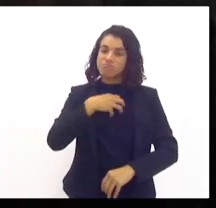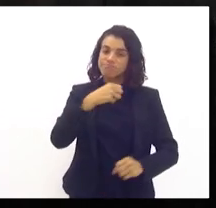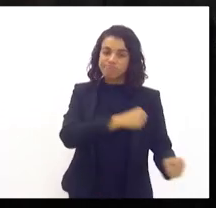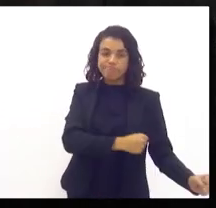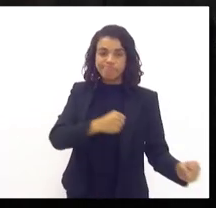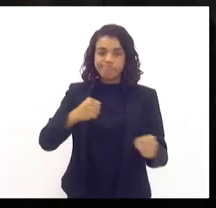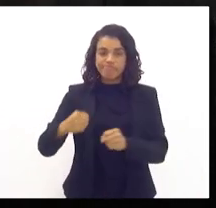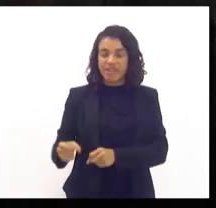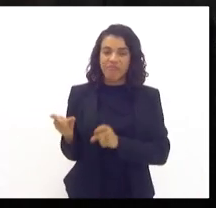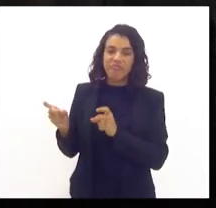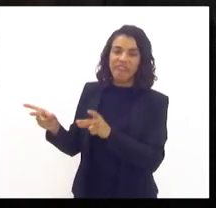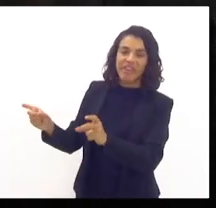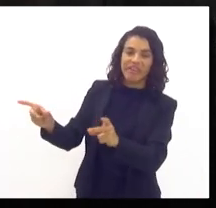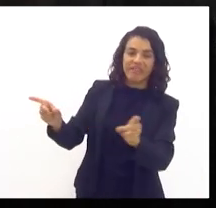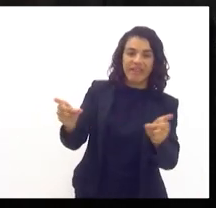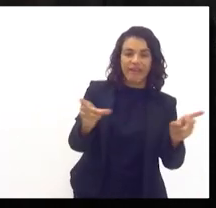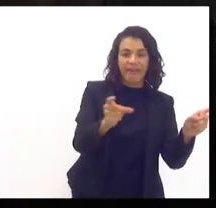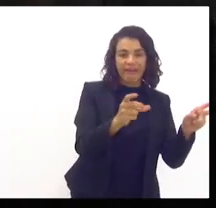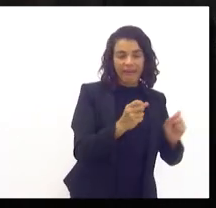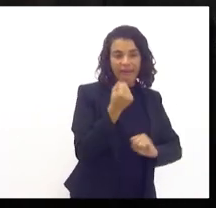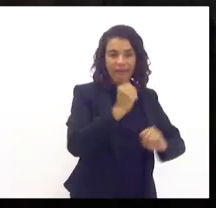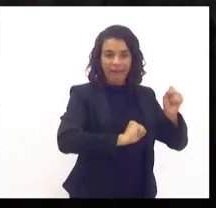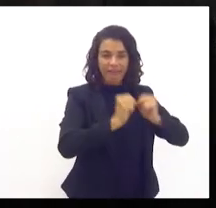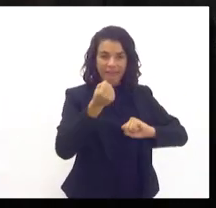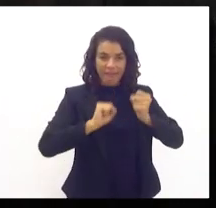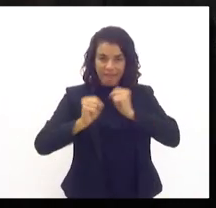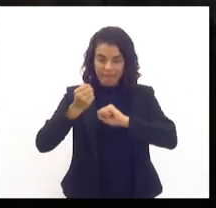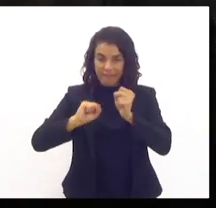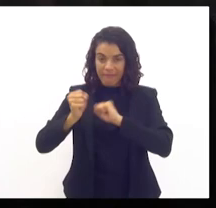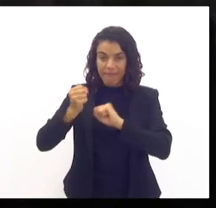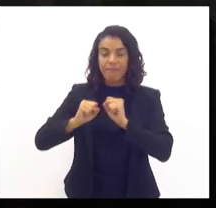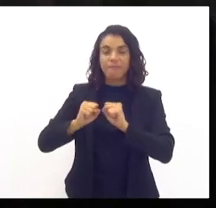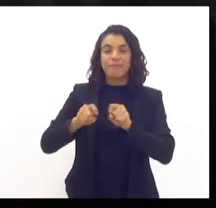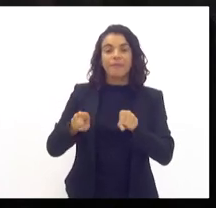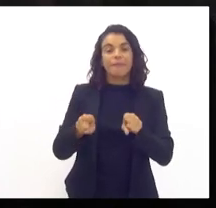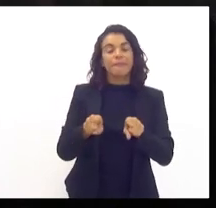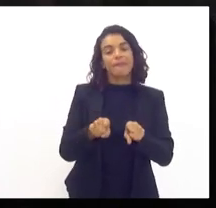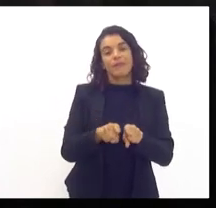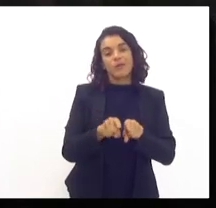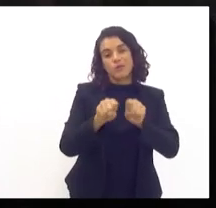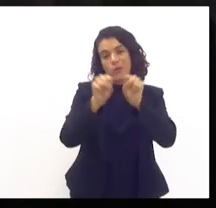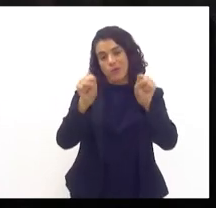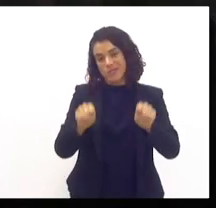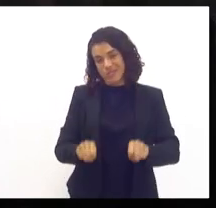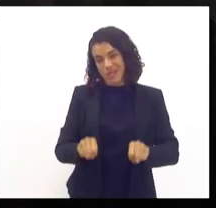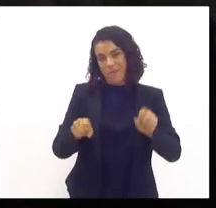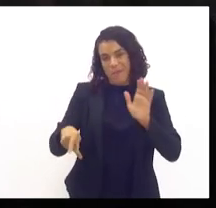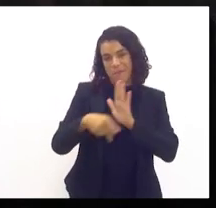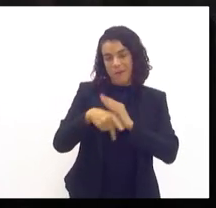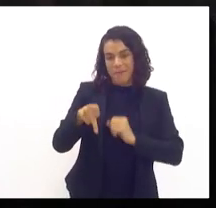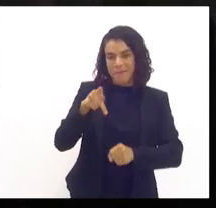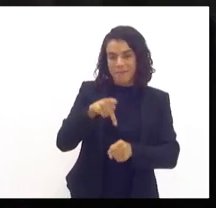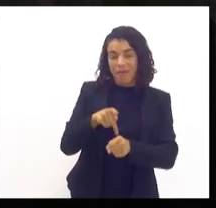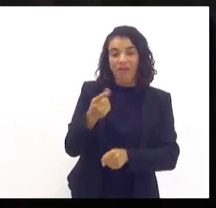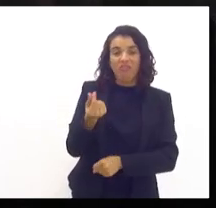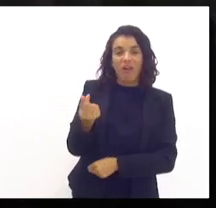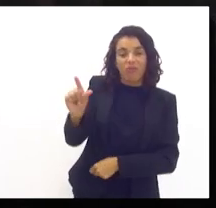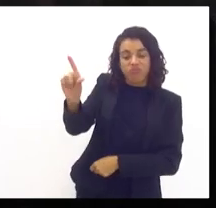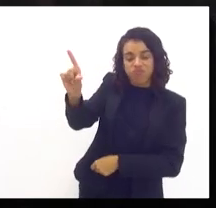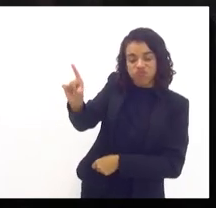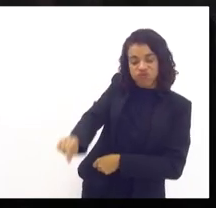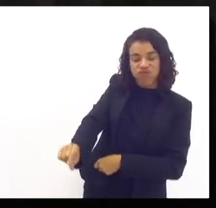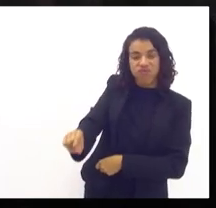vender plataformas, usinas e empresas inteiras do sistema Petrobras a preço de